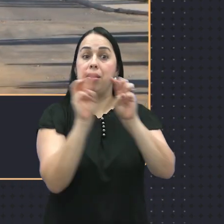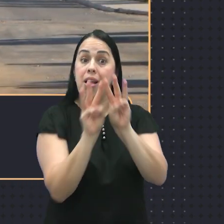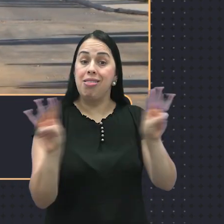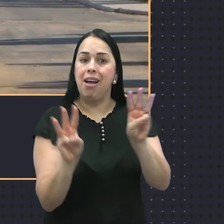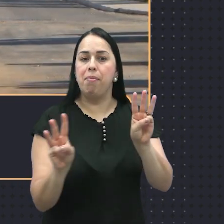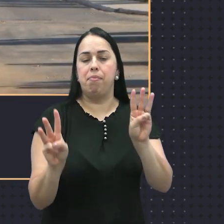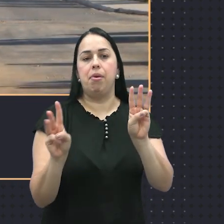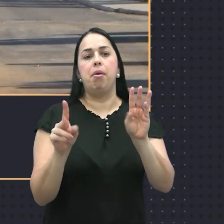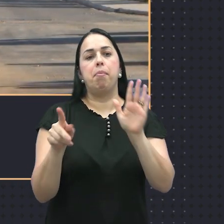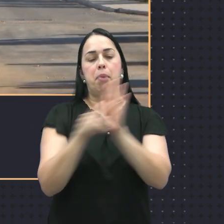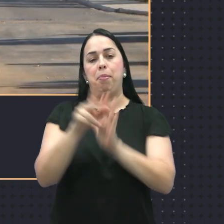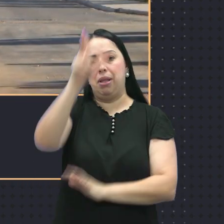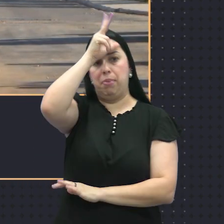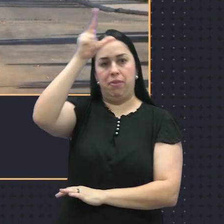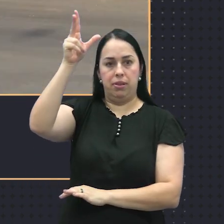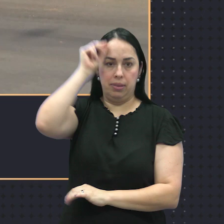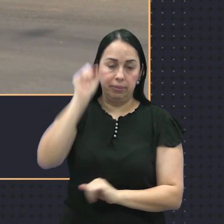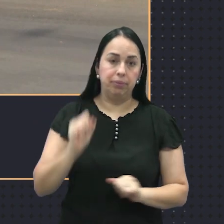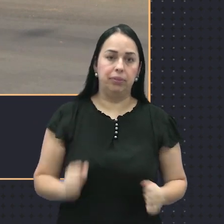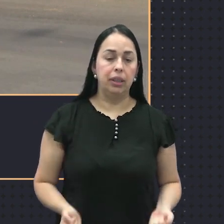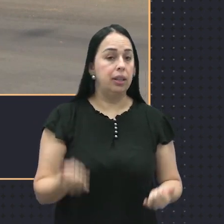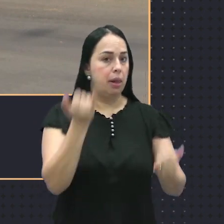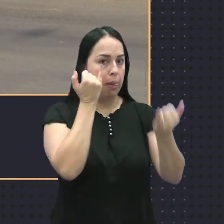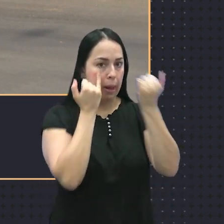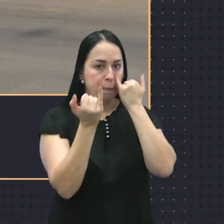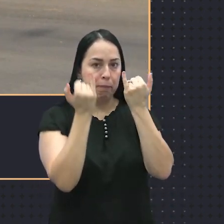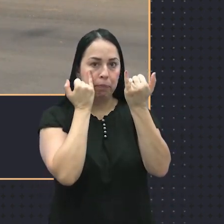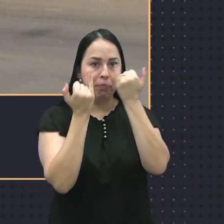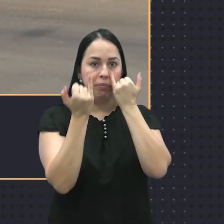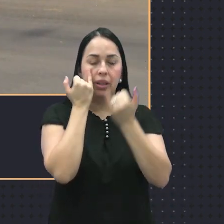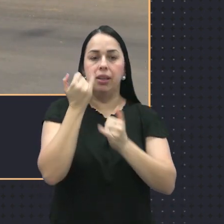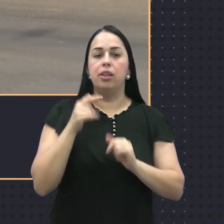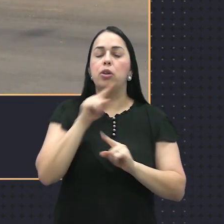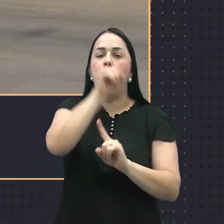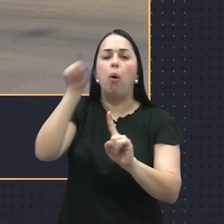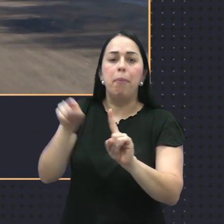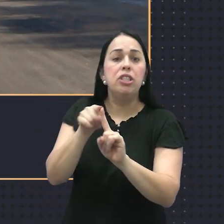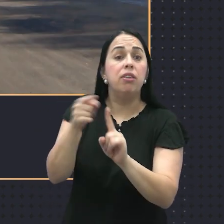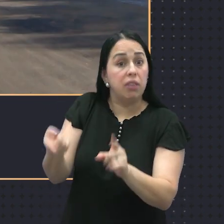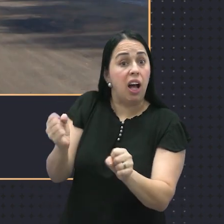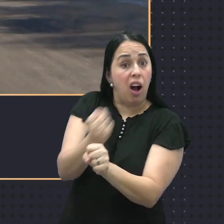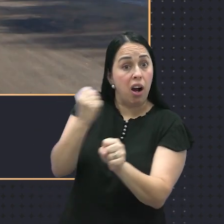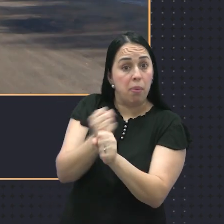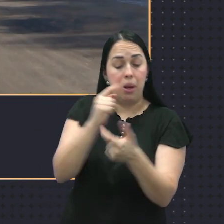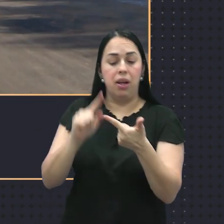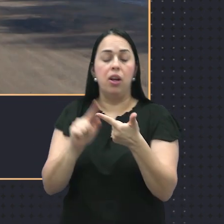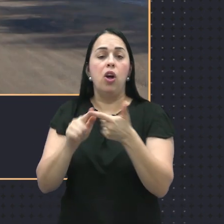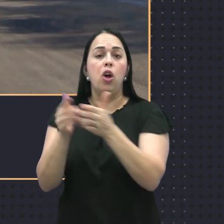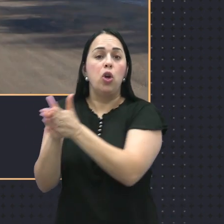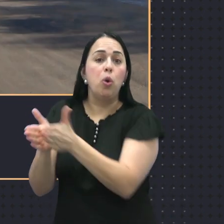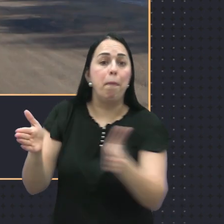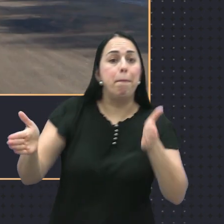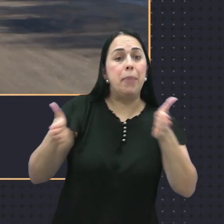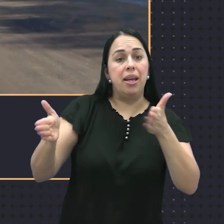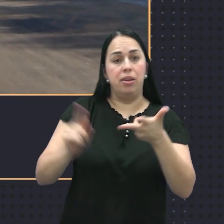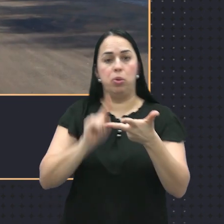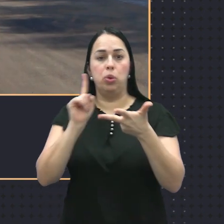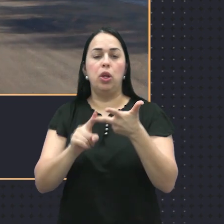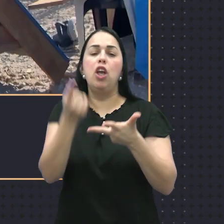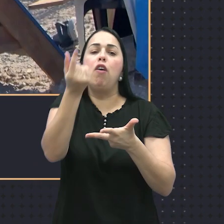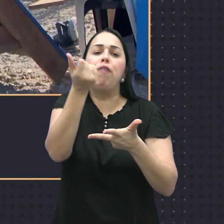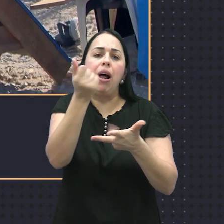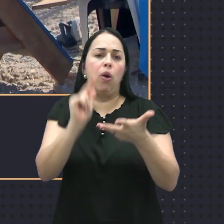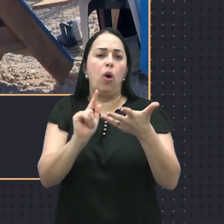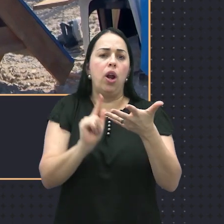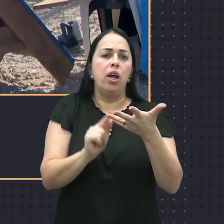página própria no site da Prefeitura. São informações como finalidade da obra, cronograma, valor gasto, número do contrato